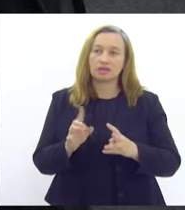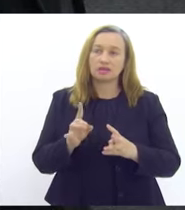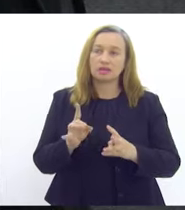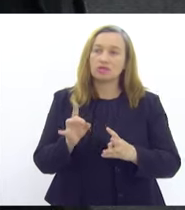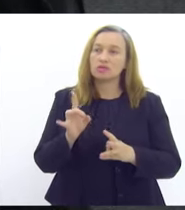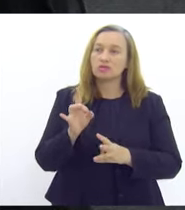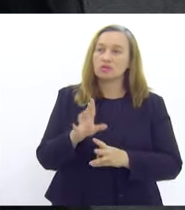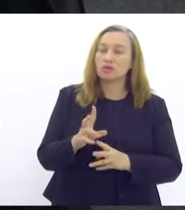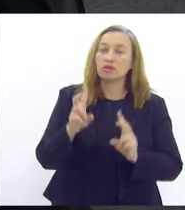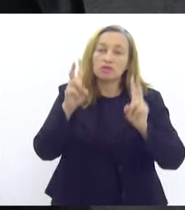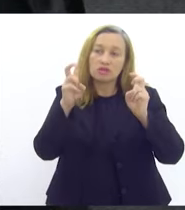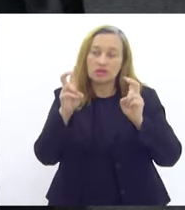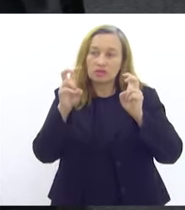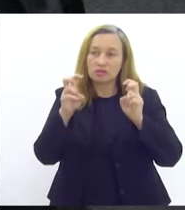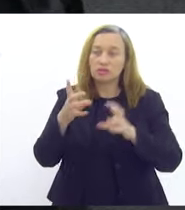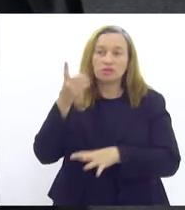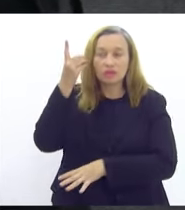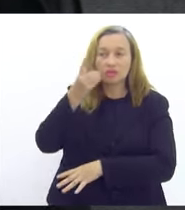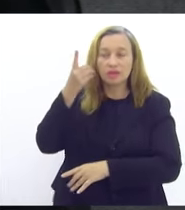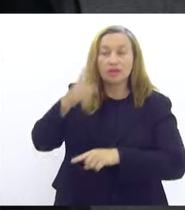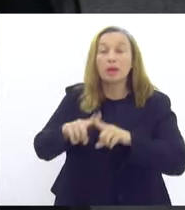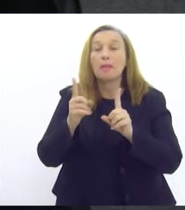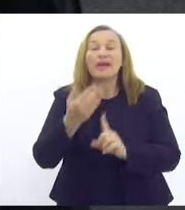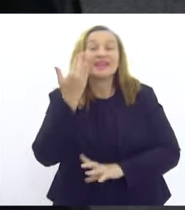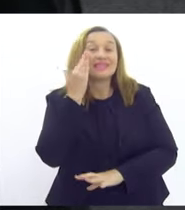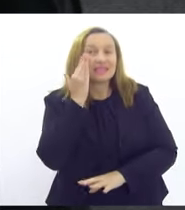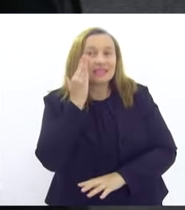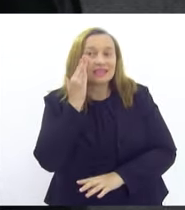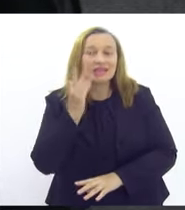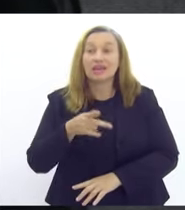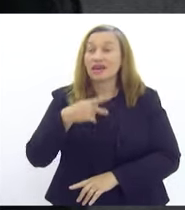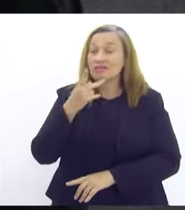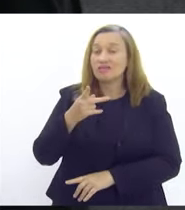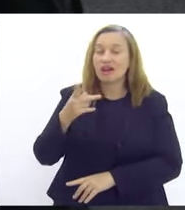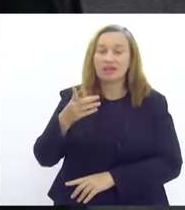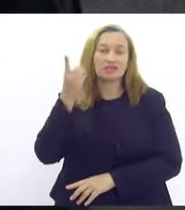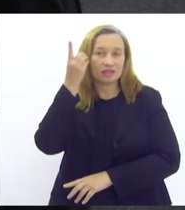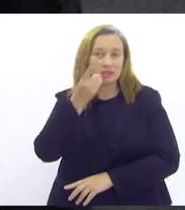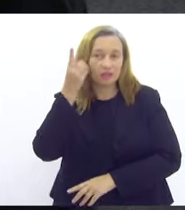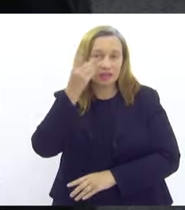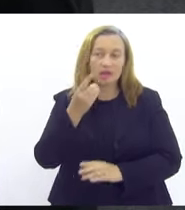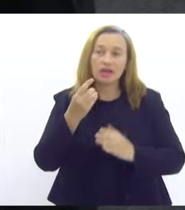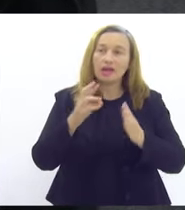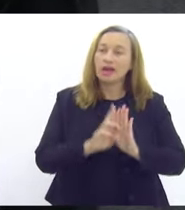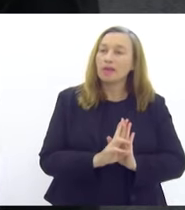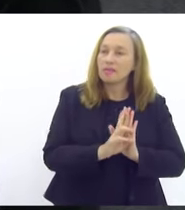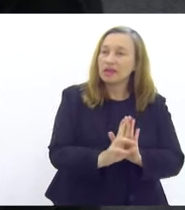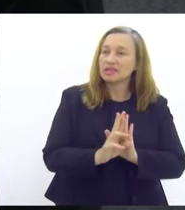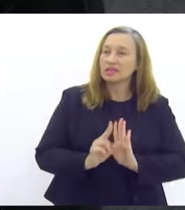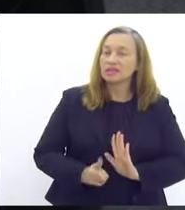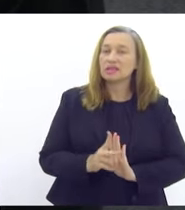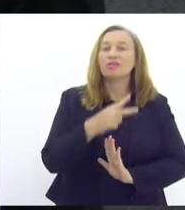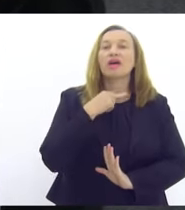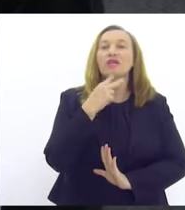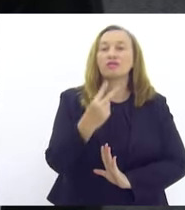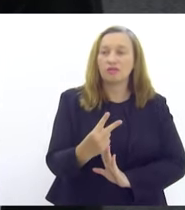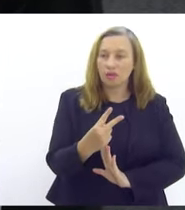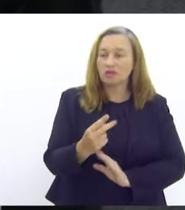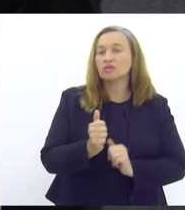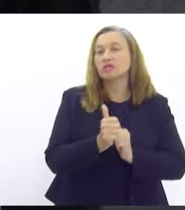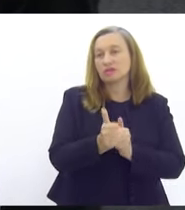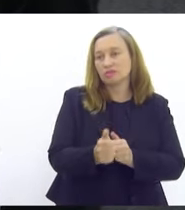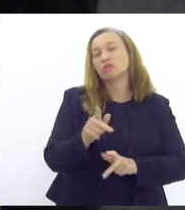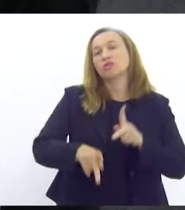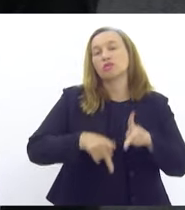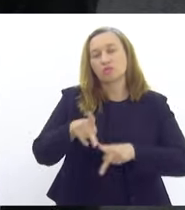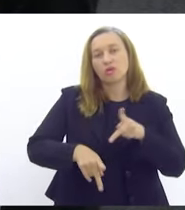deputado, mas dos deputados, mas entendendo que a fala de um deputado representa sempre a voz e o segmento